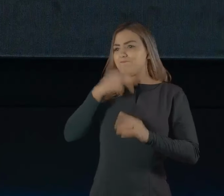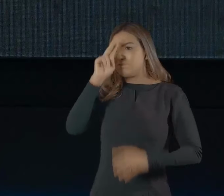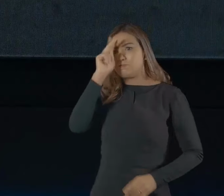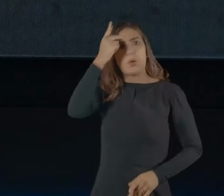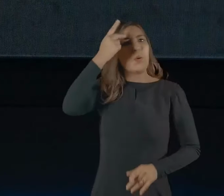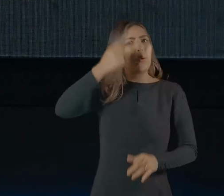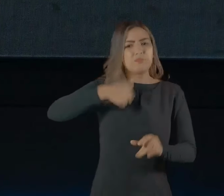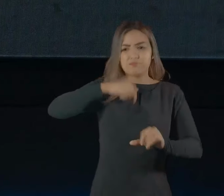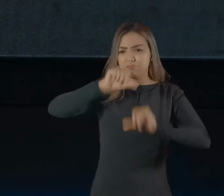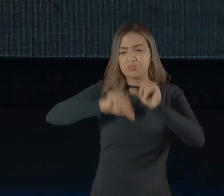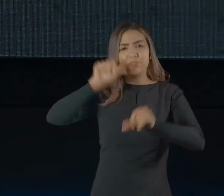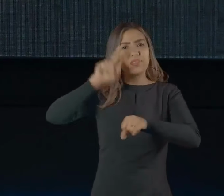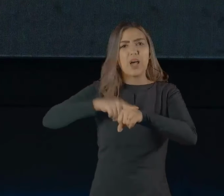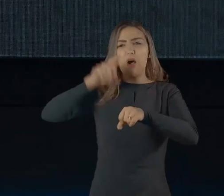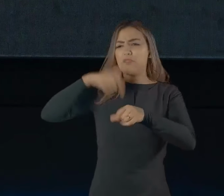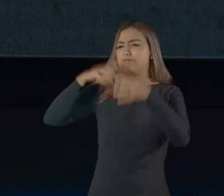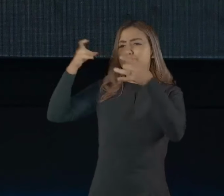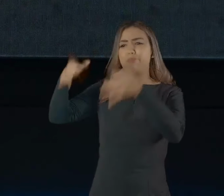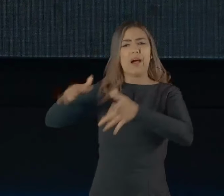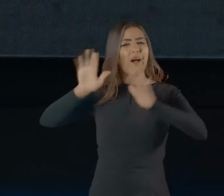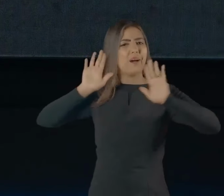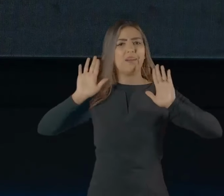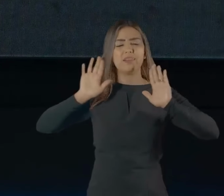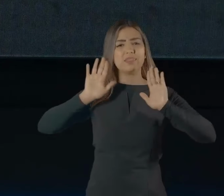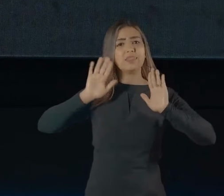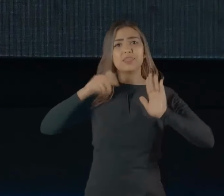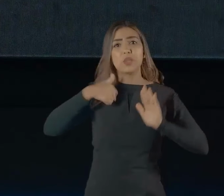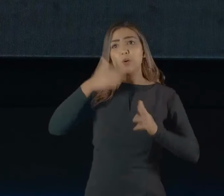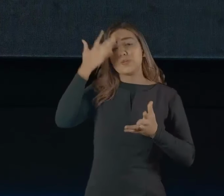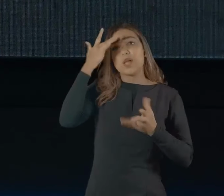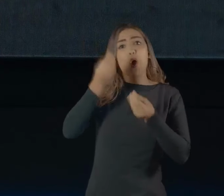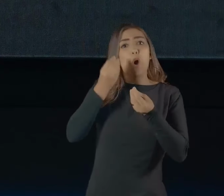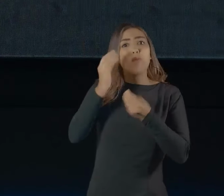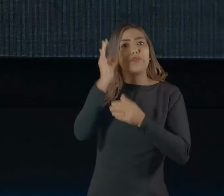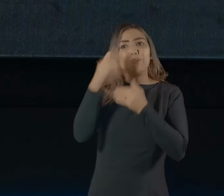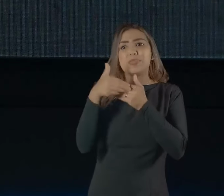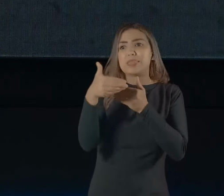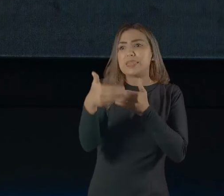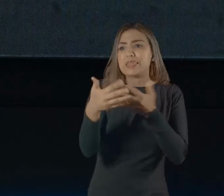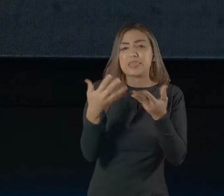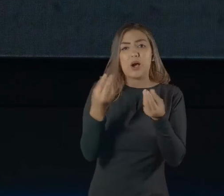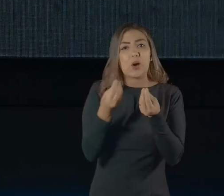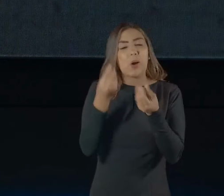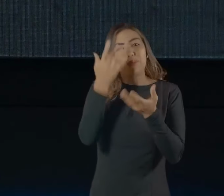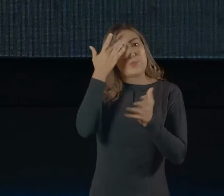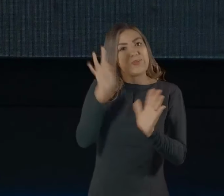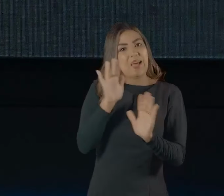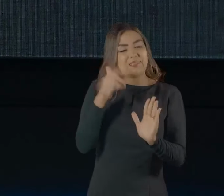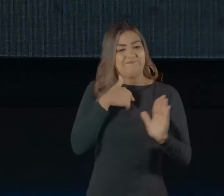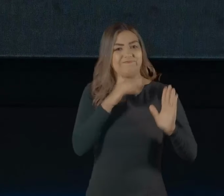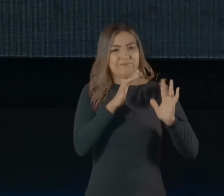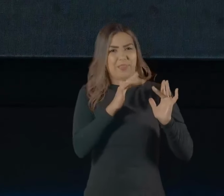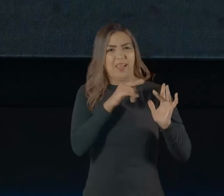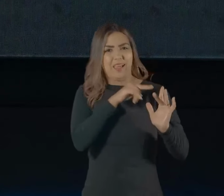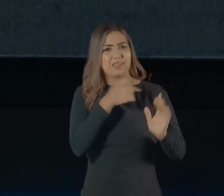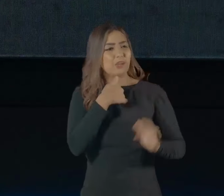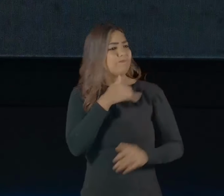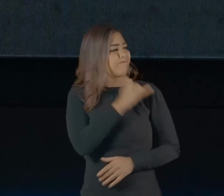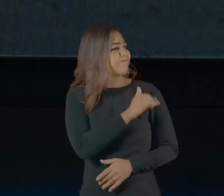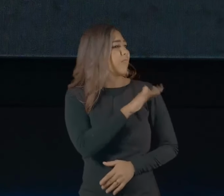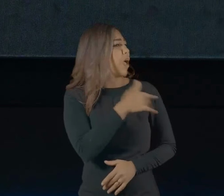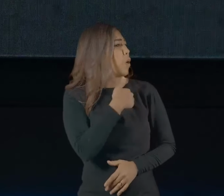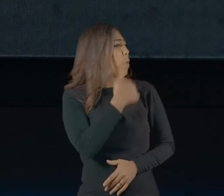mínima ideia de como seria. Eu chamei a Lilian, né, estava namorando com ela, eu falei: olha, eu sou apaixonado por você, eu